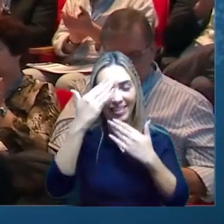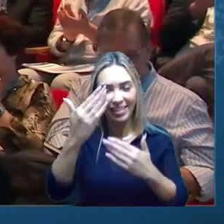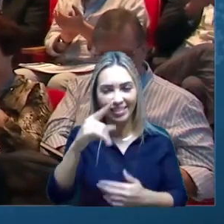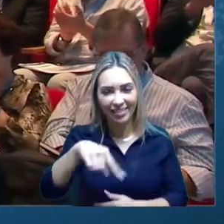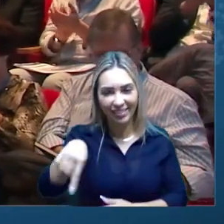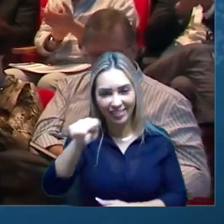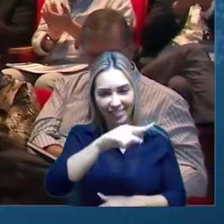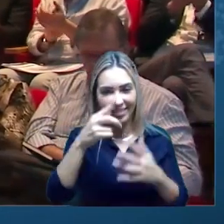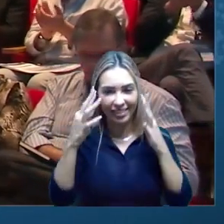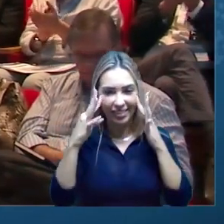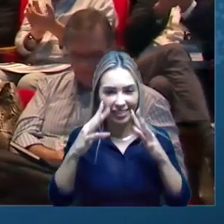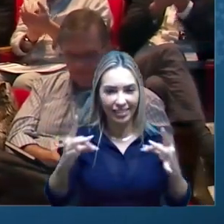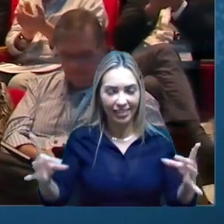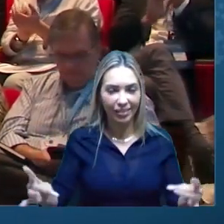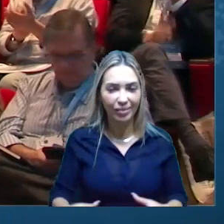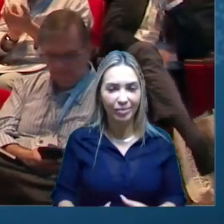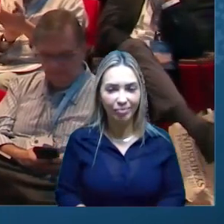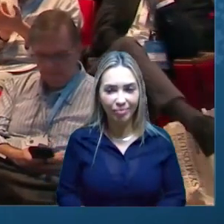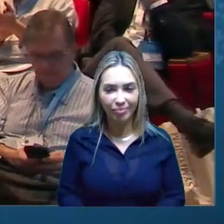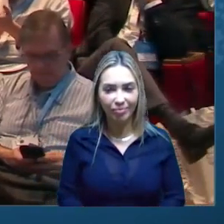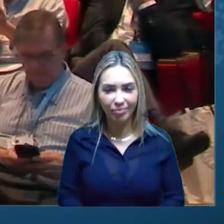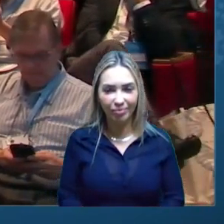vocês.